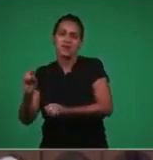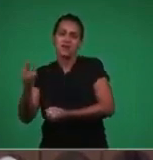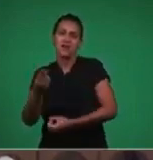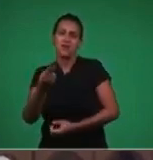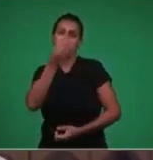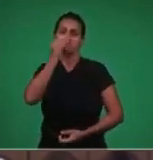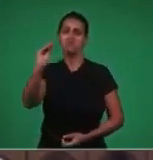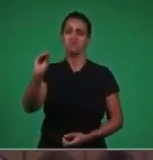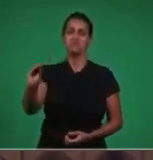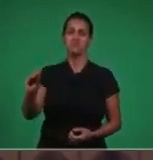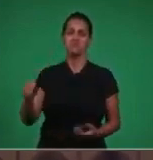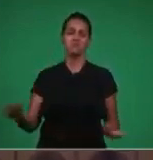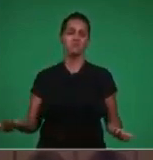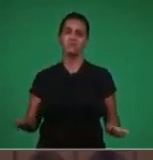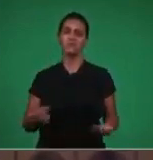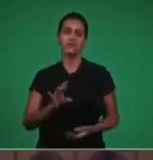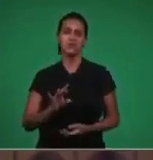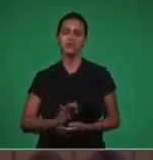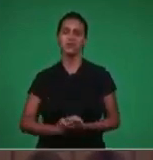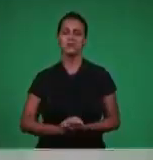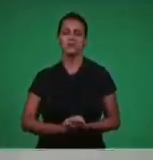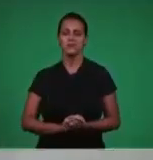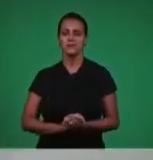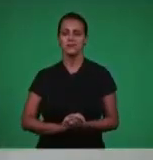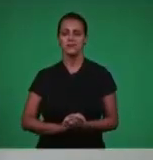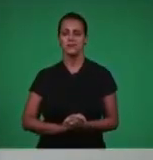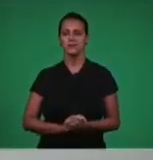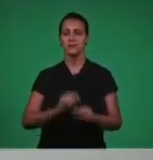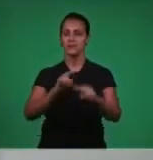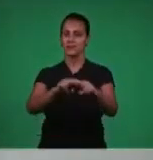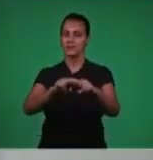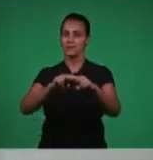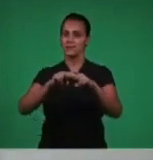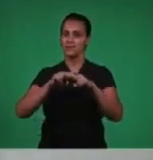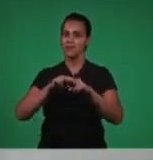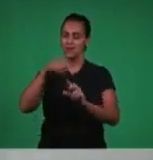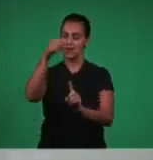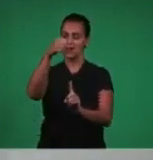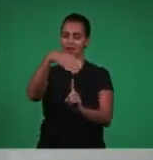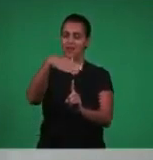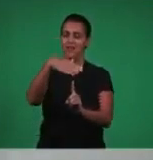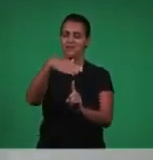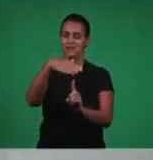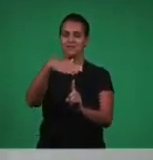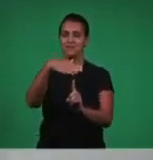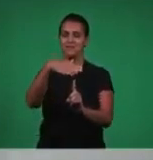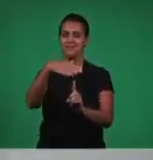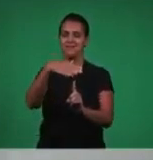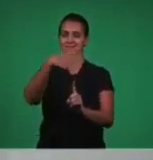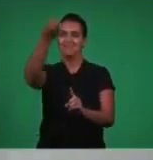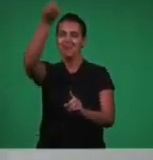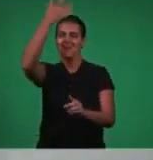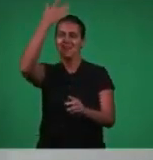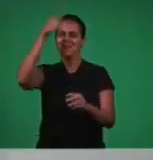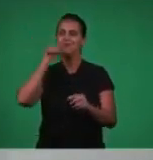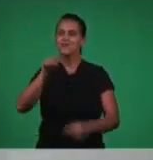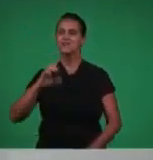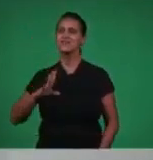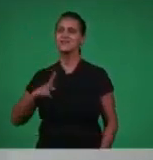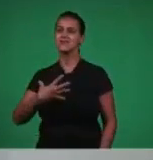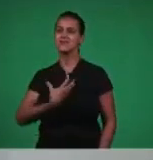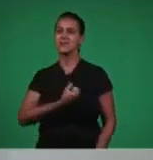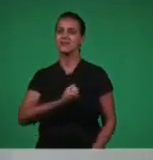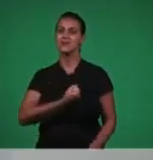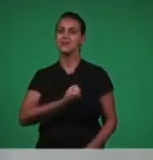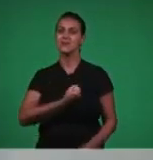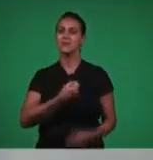vem de graça. Então, o que diz a palavra? Pela graça, comigo. Pela graça, sois salvos por meio